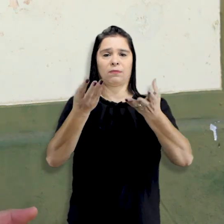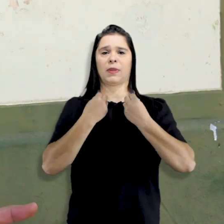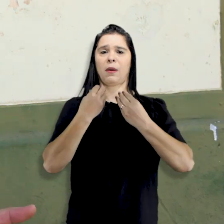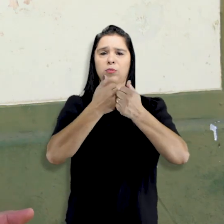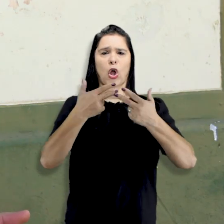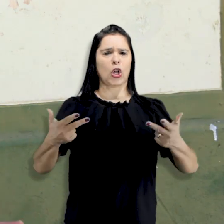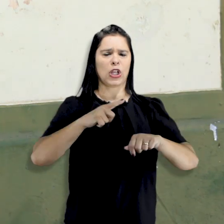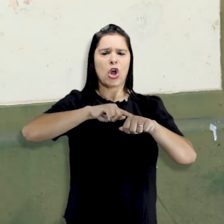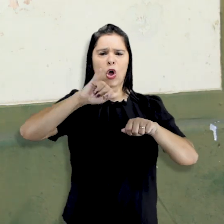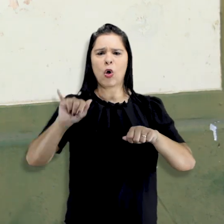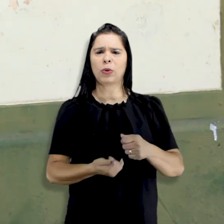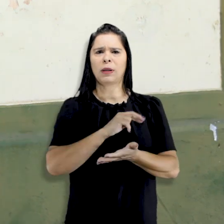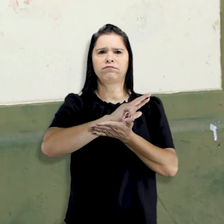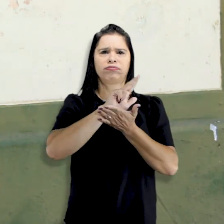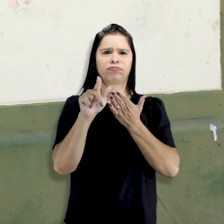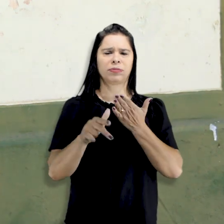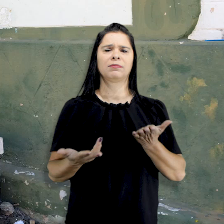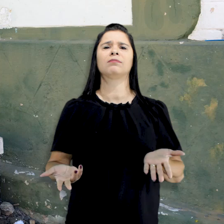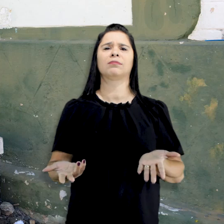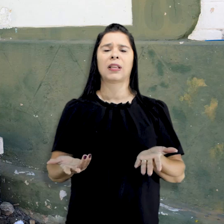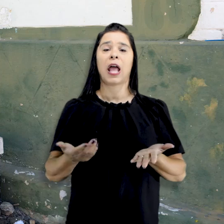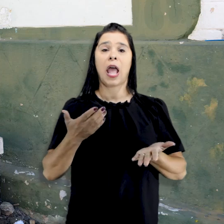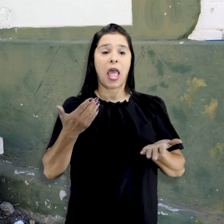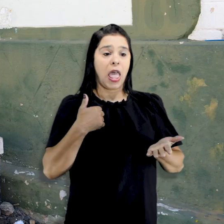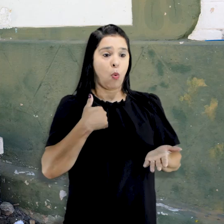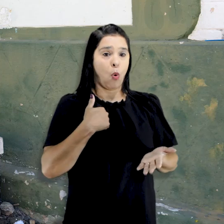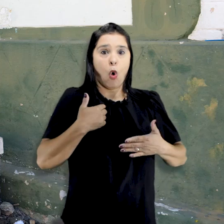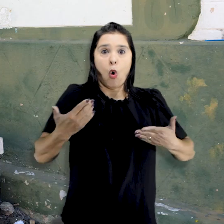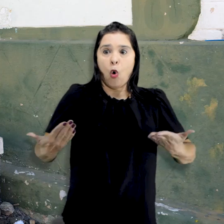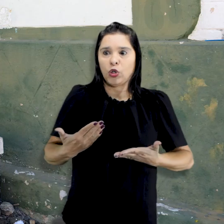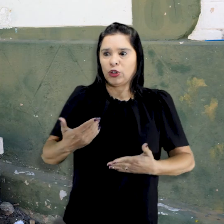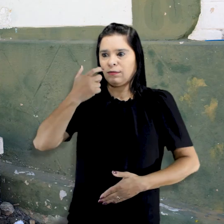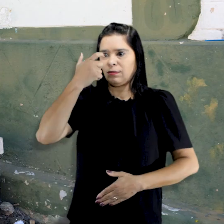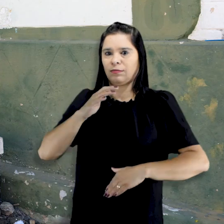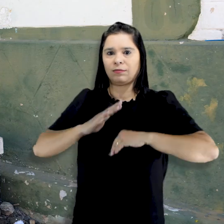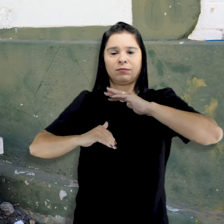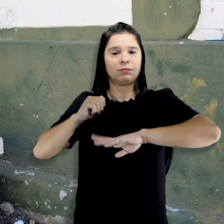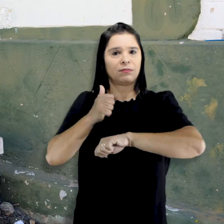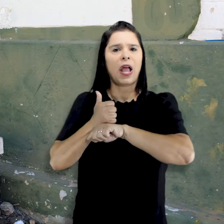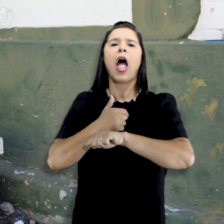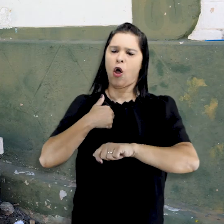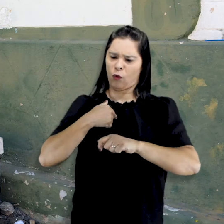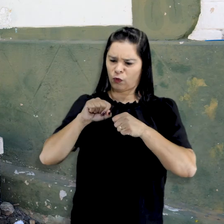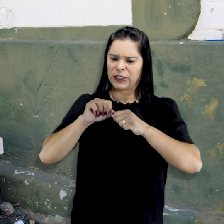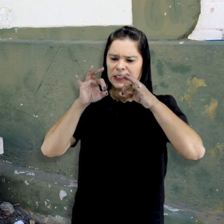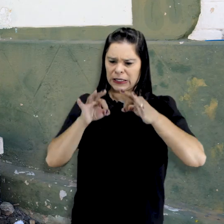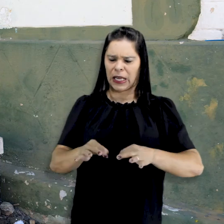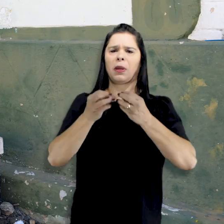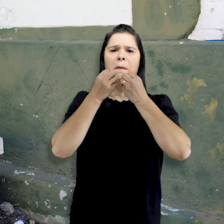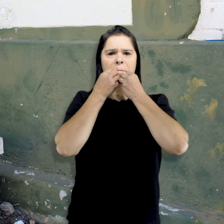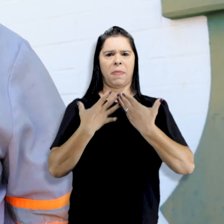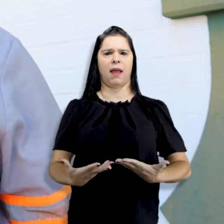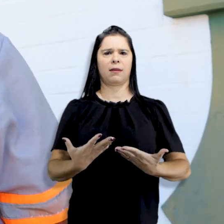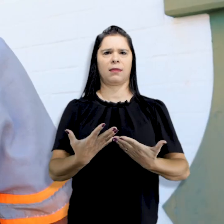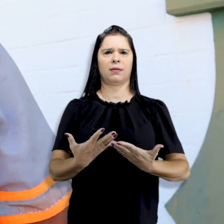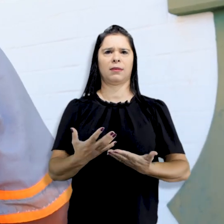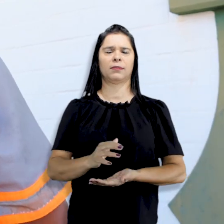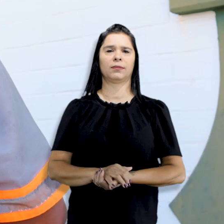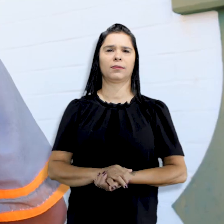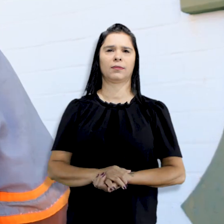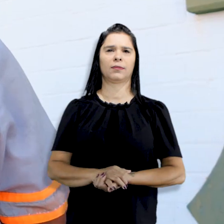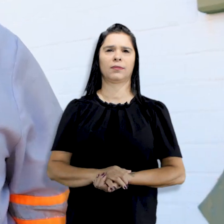sair do que eu saí, para chegar no que eu sou hoje, entendeu? Eu fiz a minha parte. Eu acho que eu fiz bem feito, entende? E é isso aí.